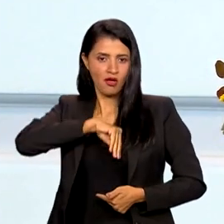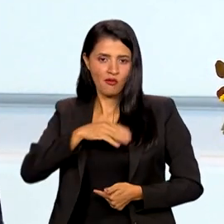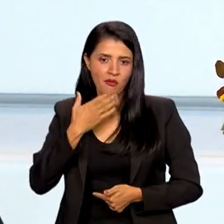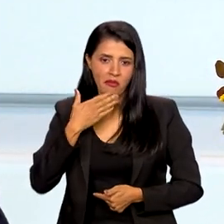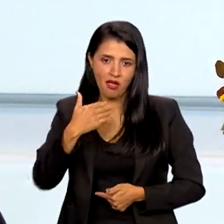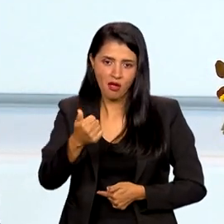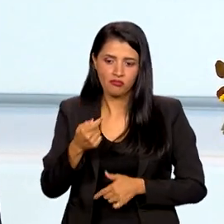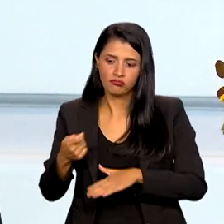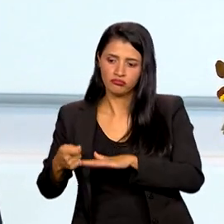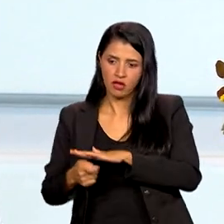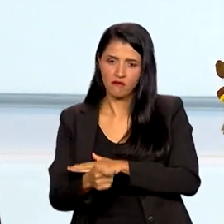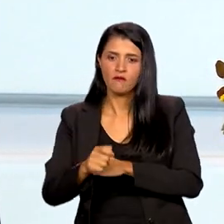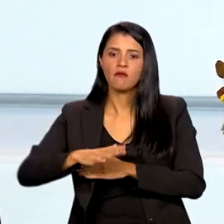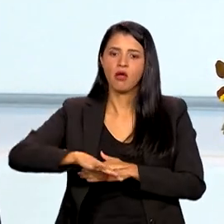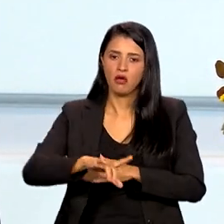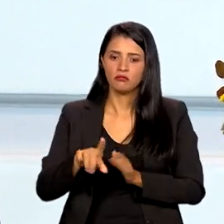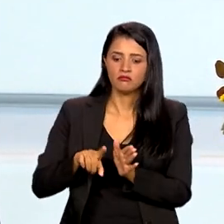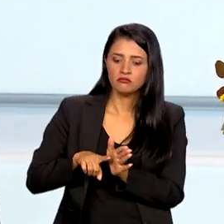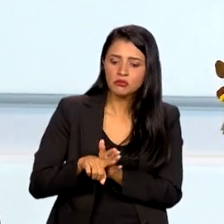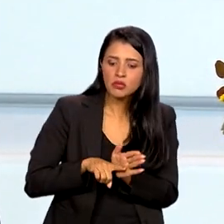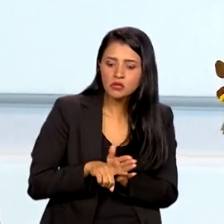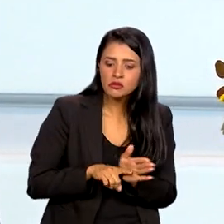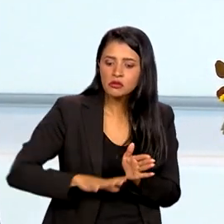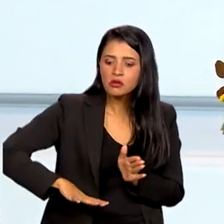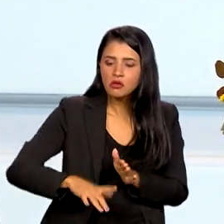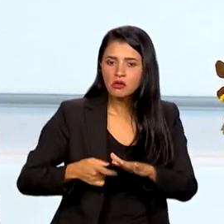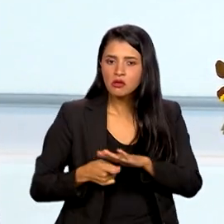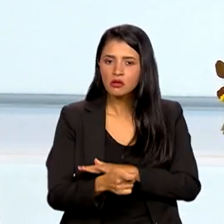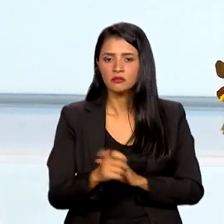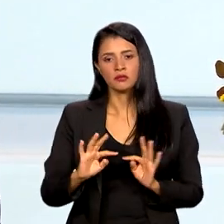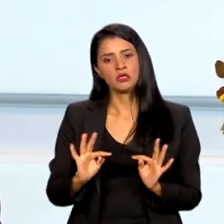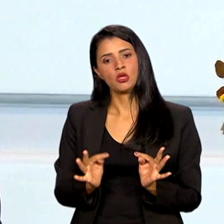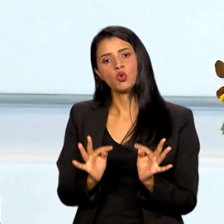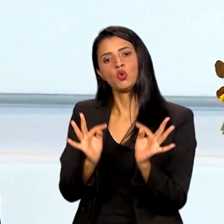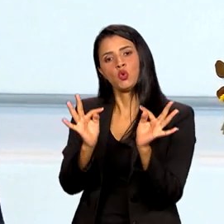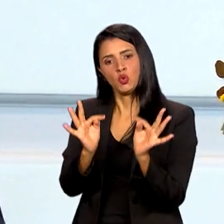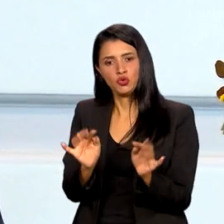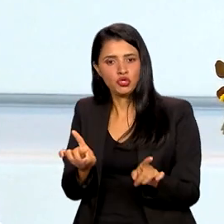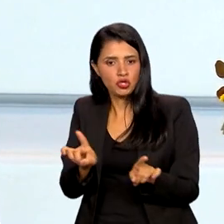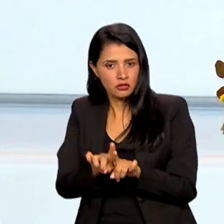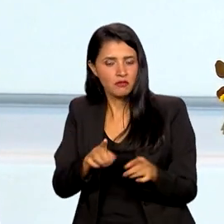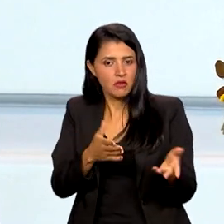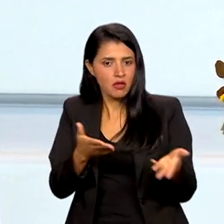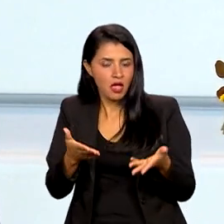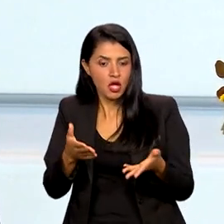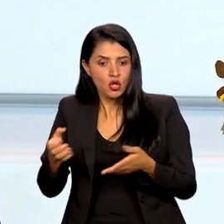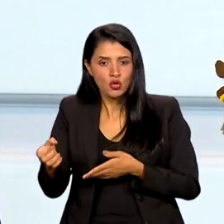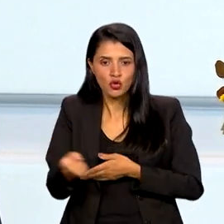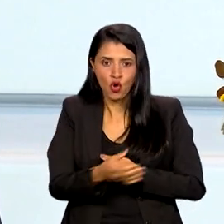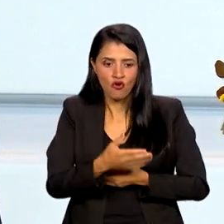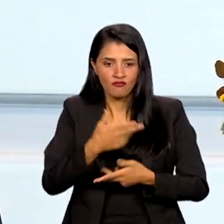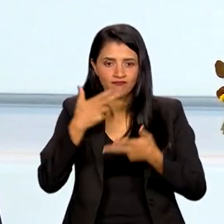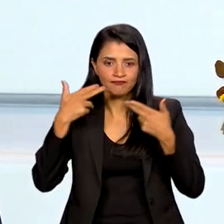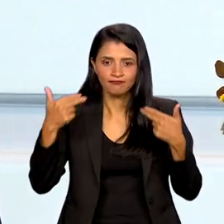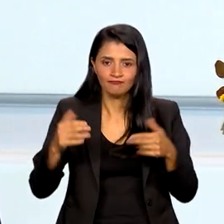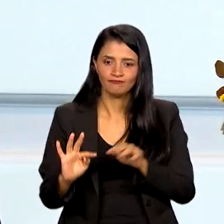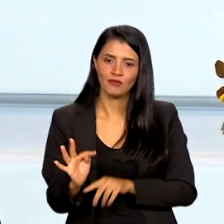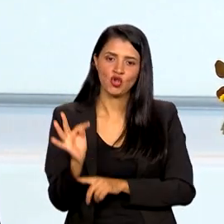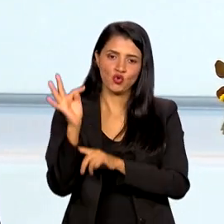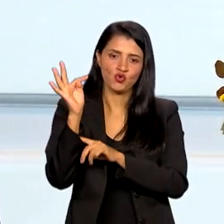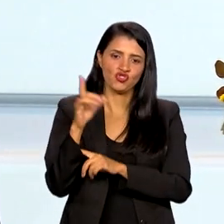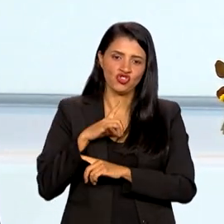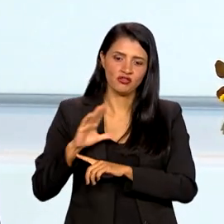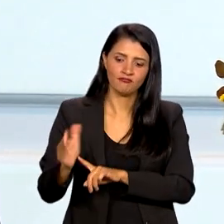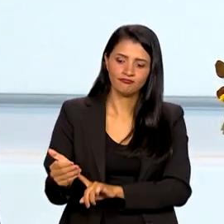investe obrigatoriamente em pesquisa, em tecnologia e recepciona inovação. Aumenta